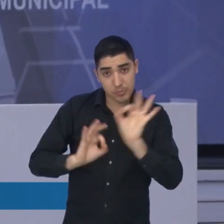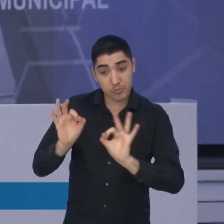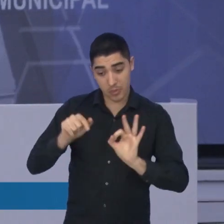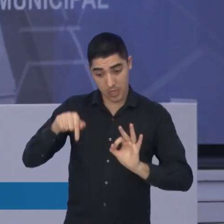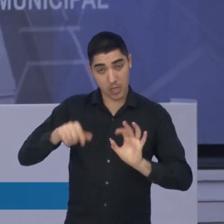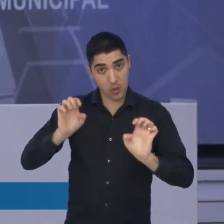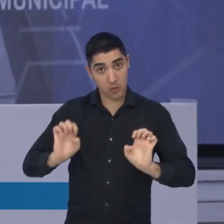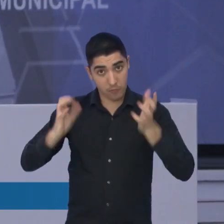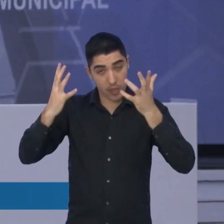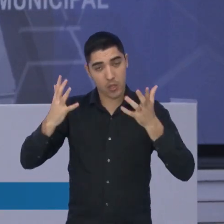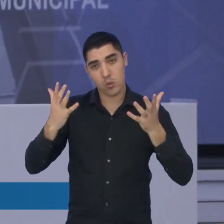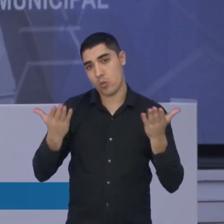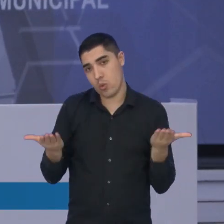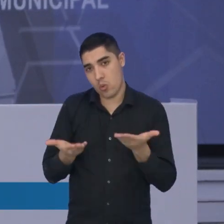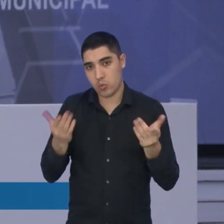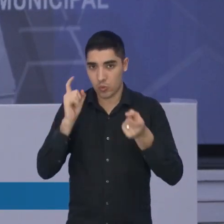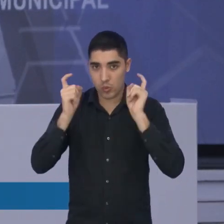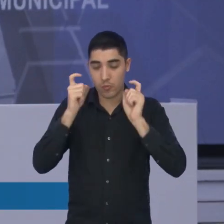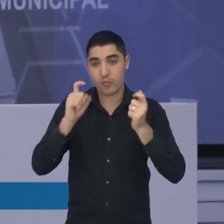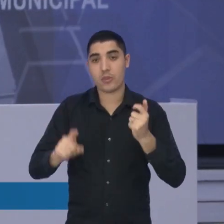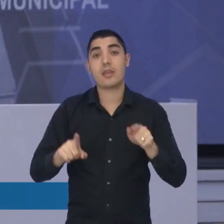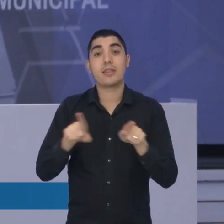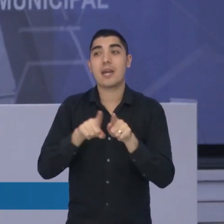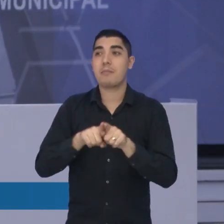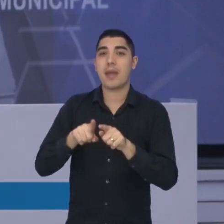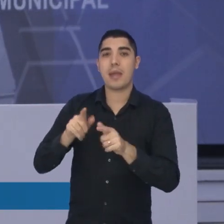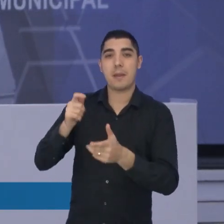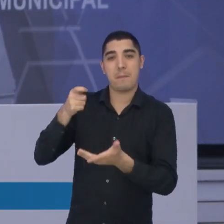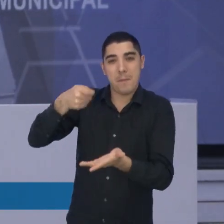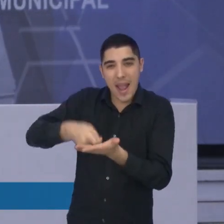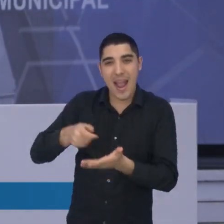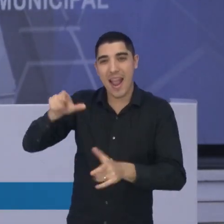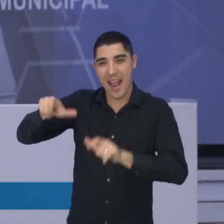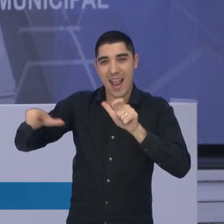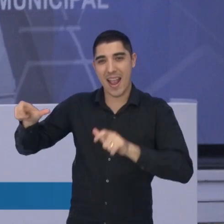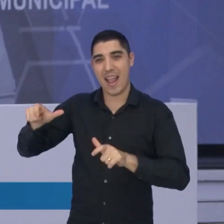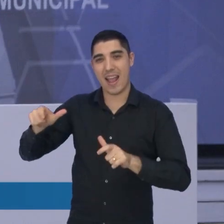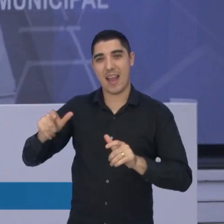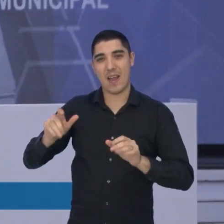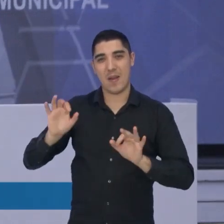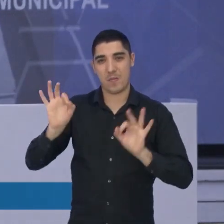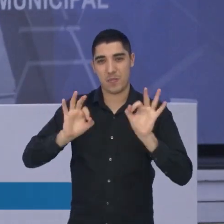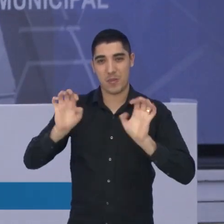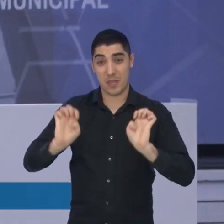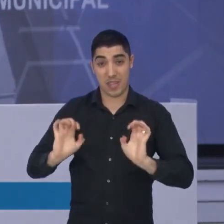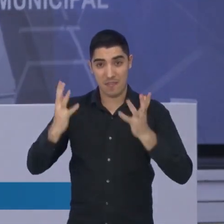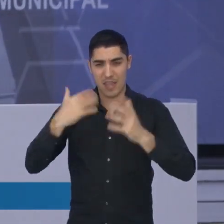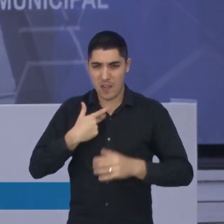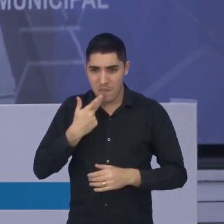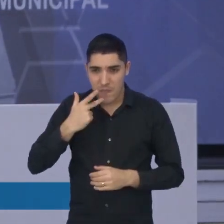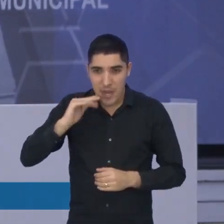solene e é responsável pela contratação do buffet e do músico desta noite. Estou falando